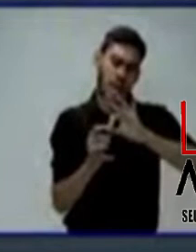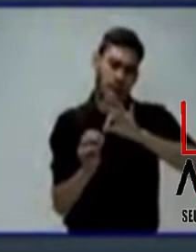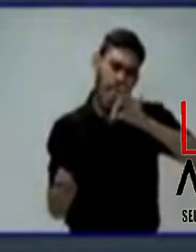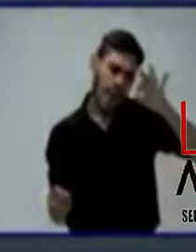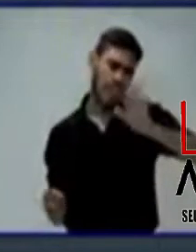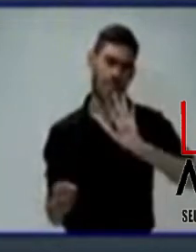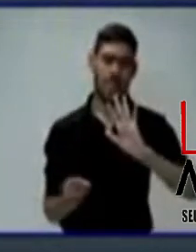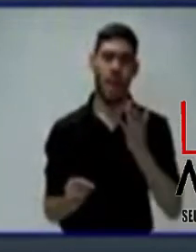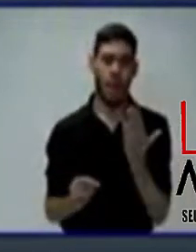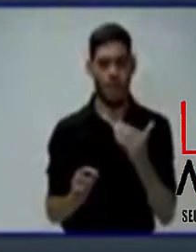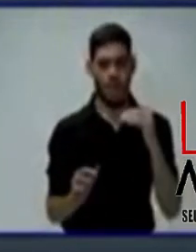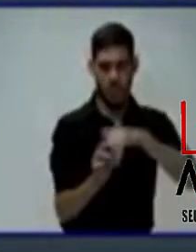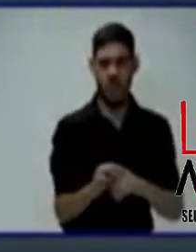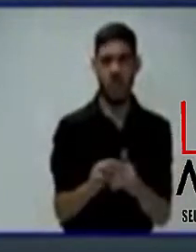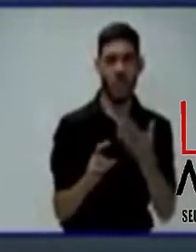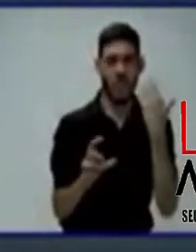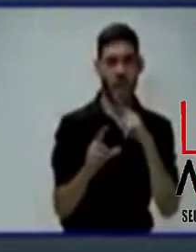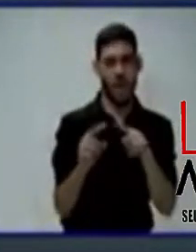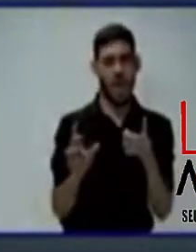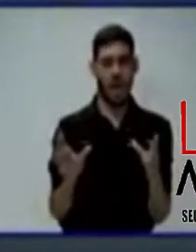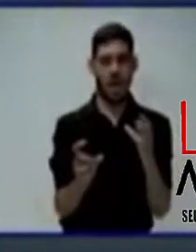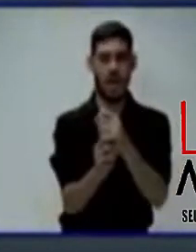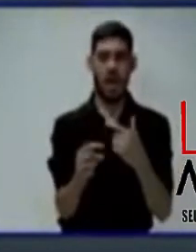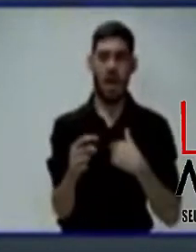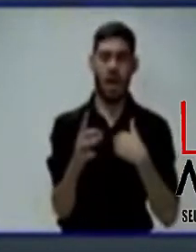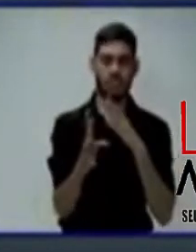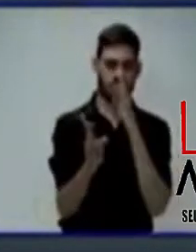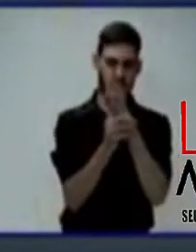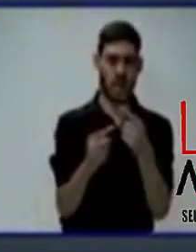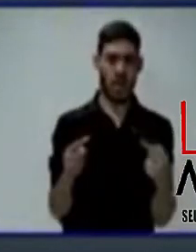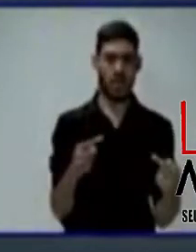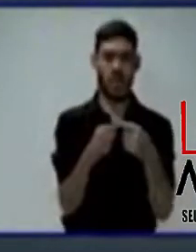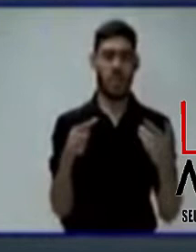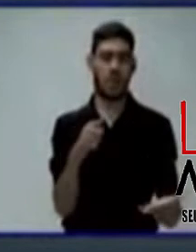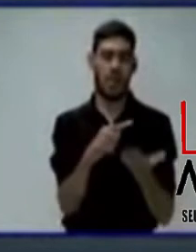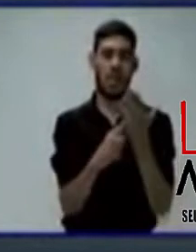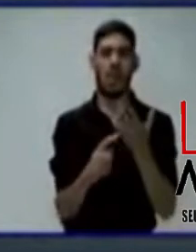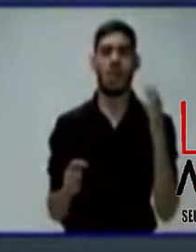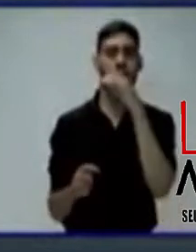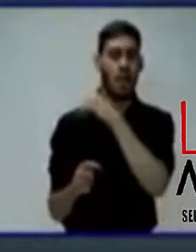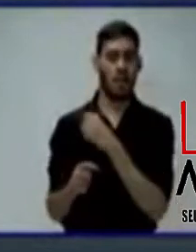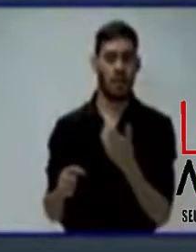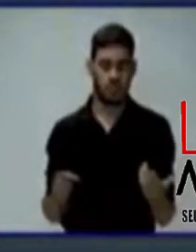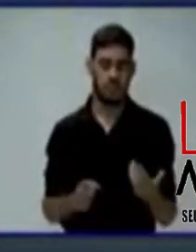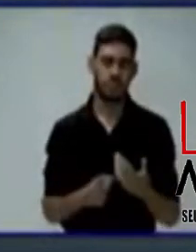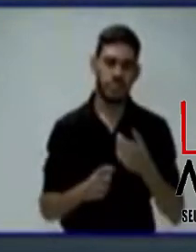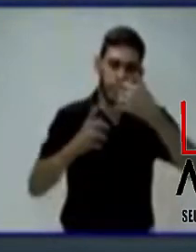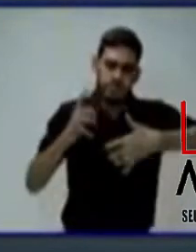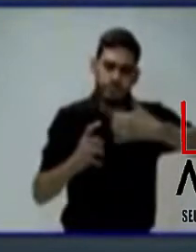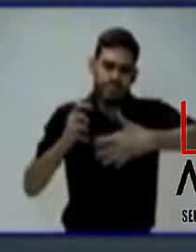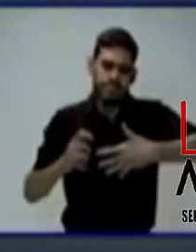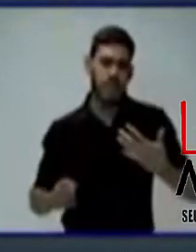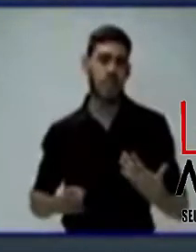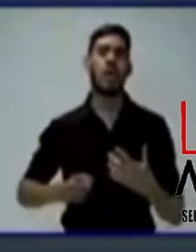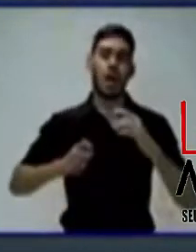proferi, mas por cuja juntada protesto para a fiel composição do acordo. E com essas rápidas considerações,